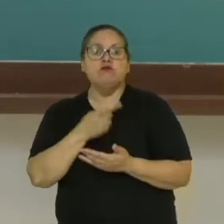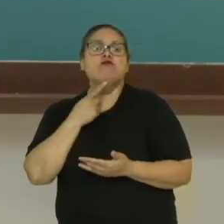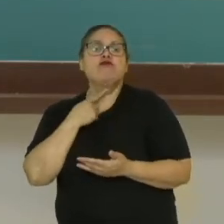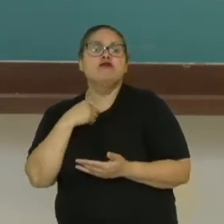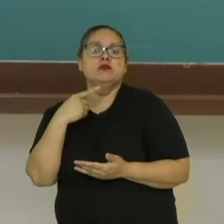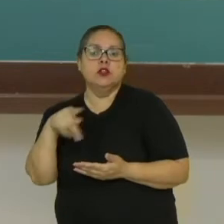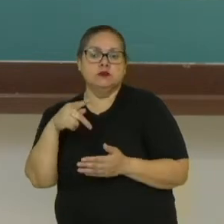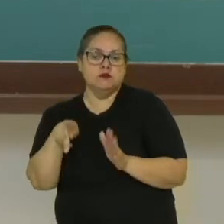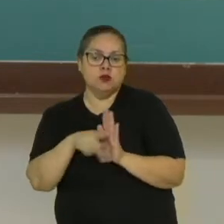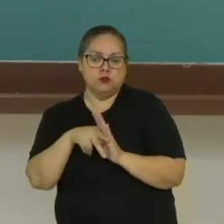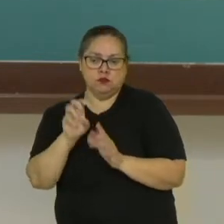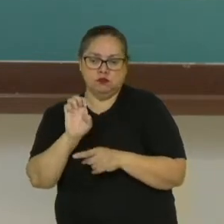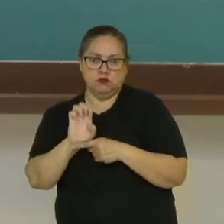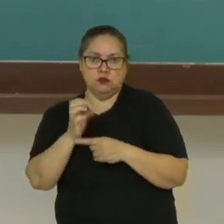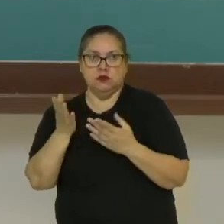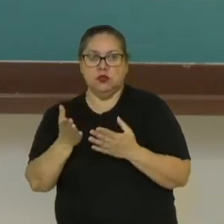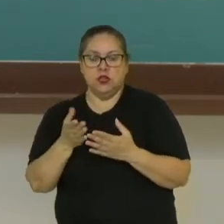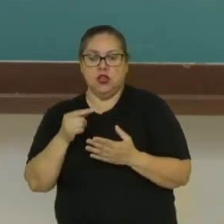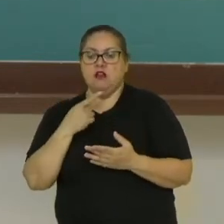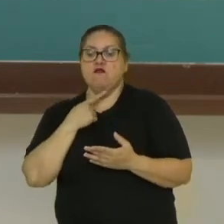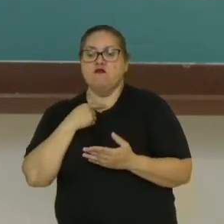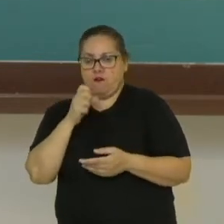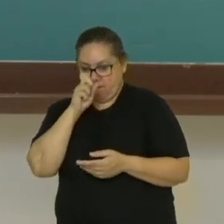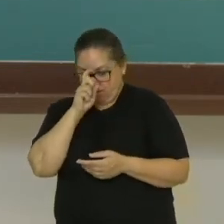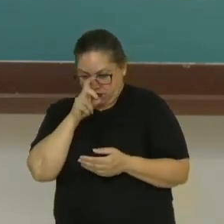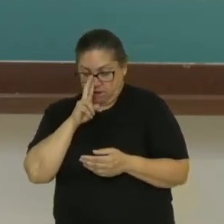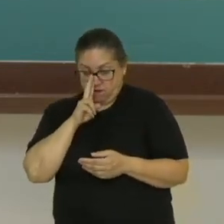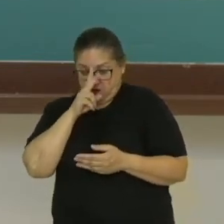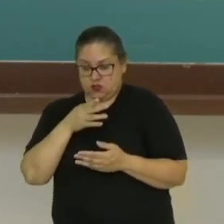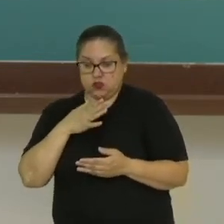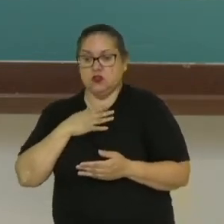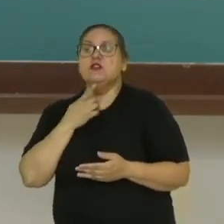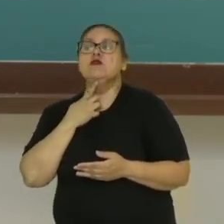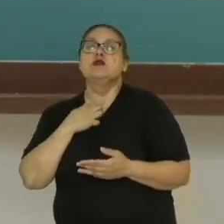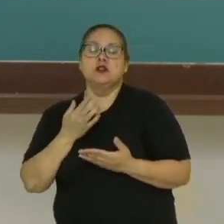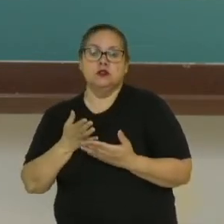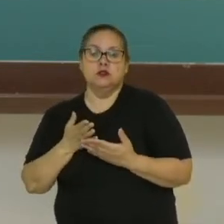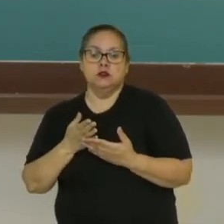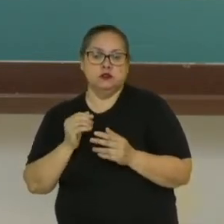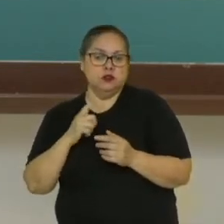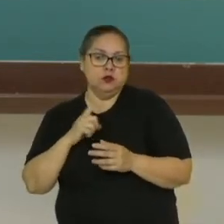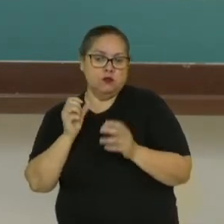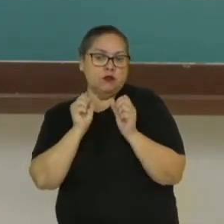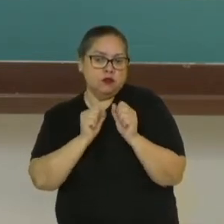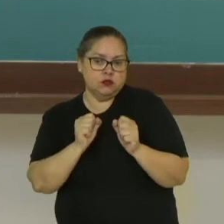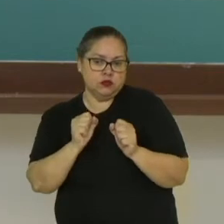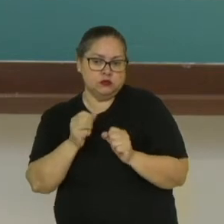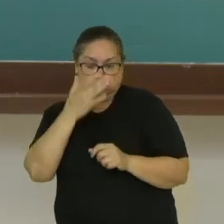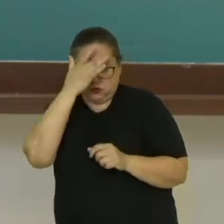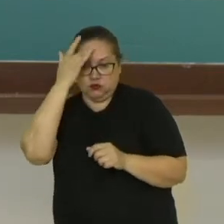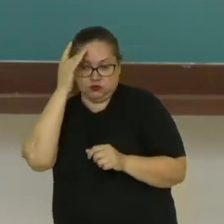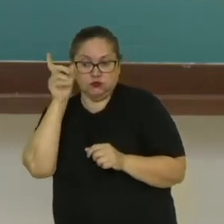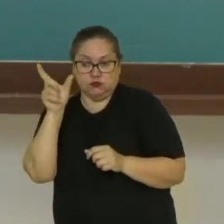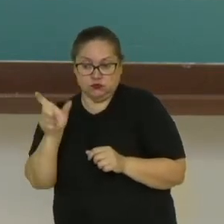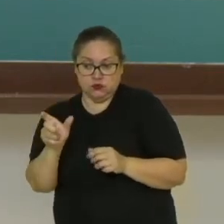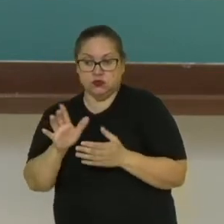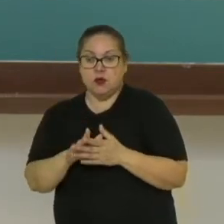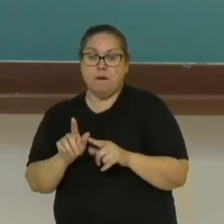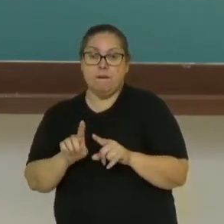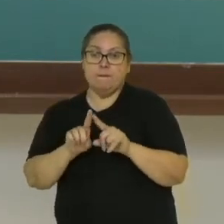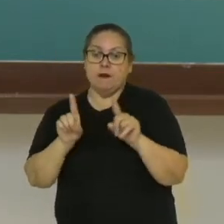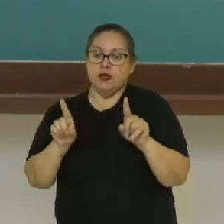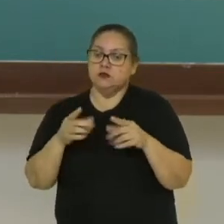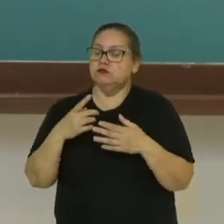vontades. Nós não podemos impor pela força as nossas vontades. Nós temos poder sobre as pessoas, né, mas